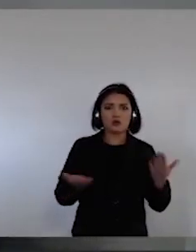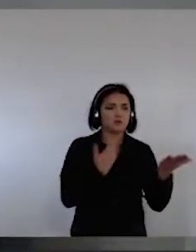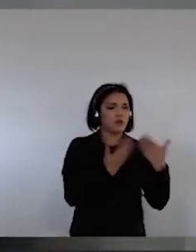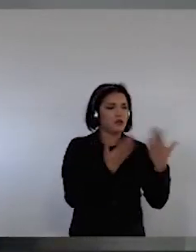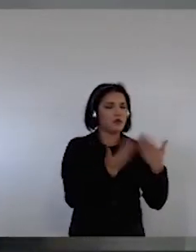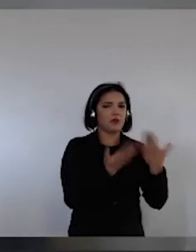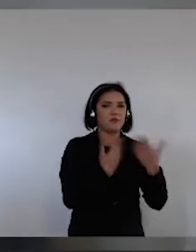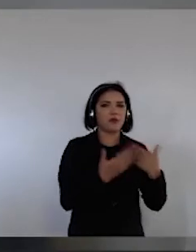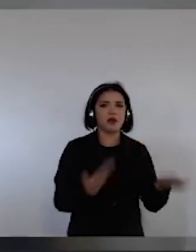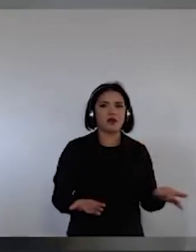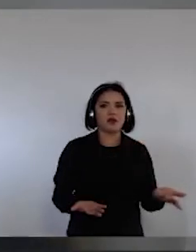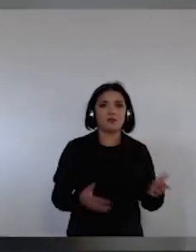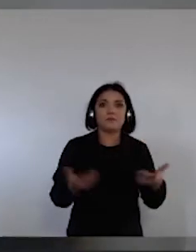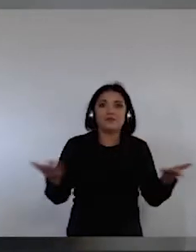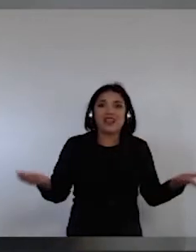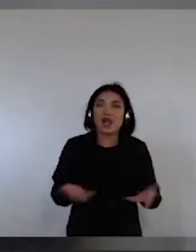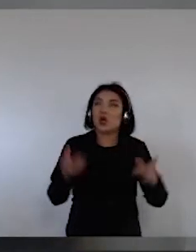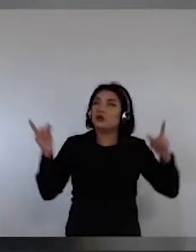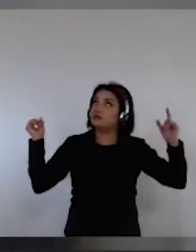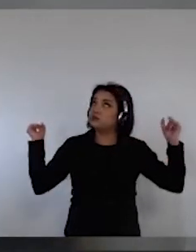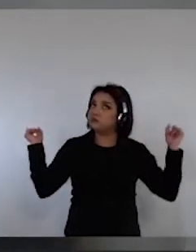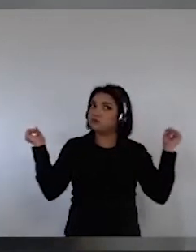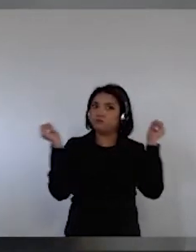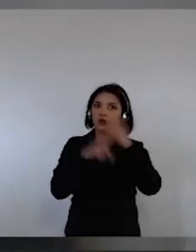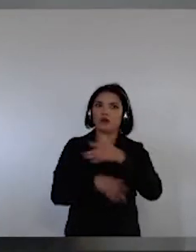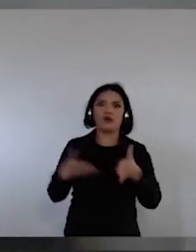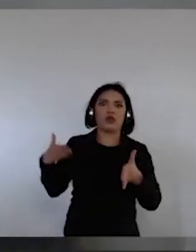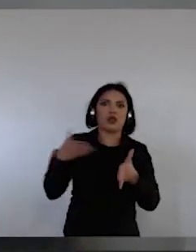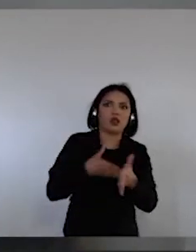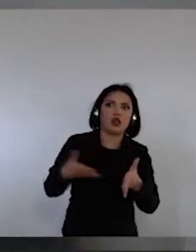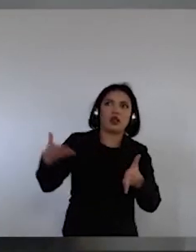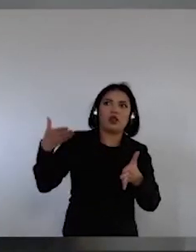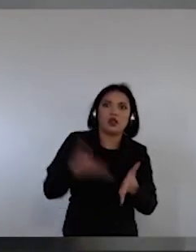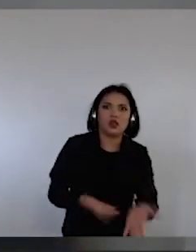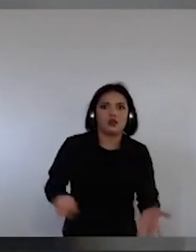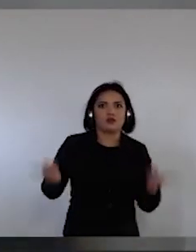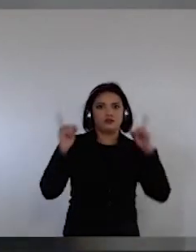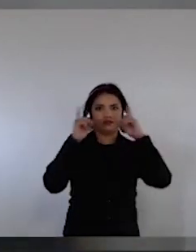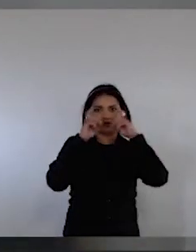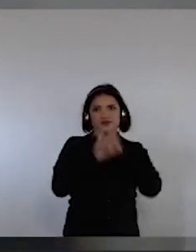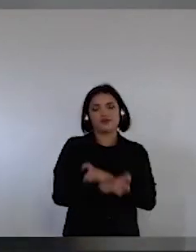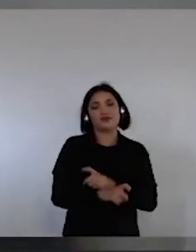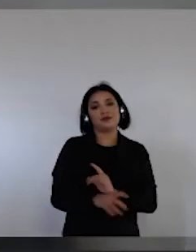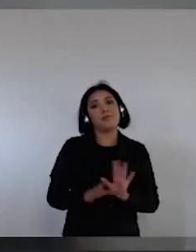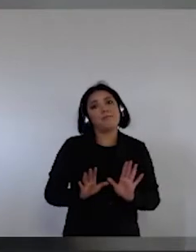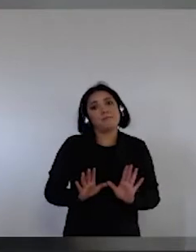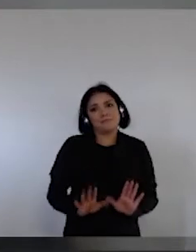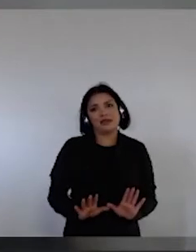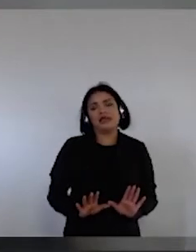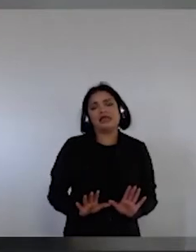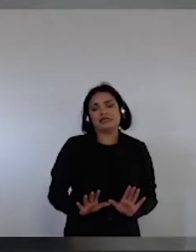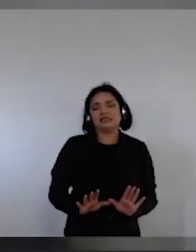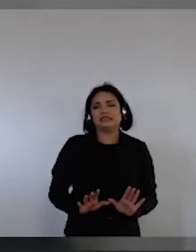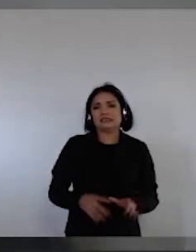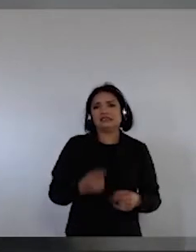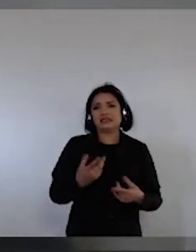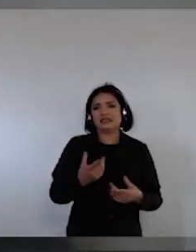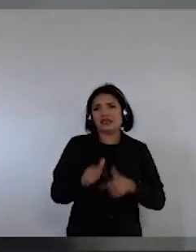em aumentar os tribunais, né? Eu também não acho, mas isso eu vou falar depois, que seja essa talvez a